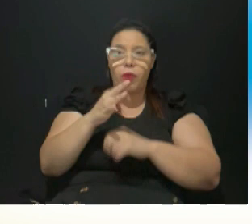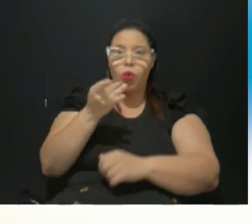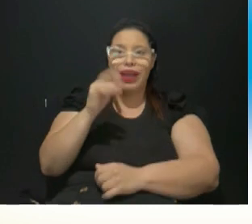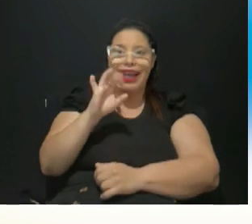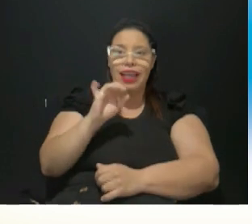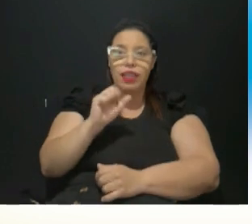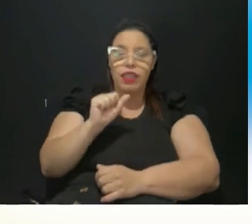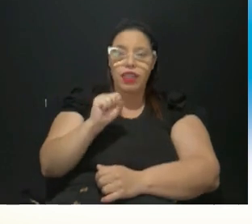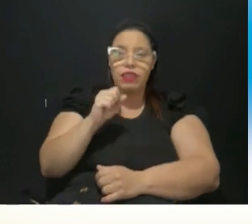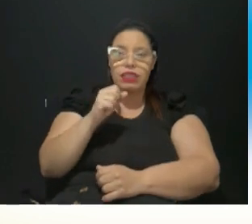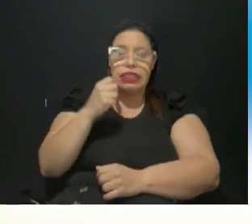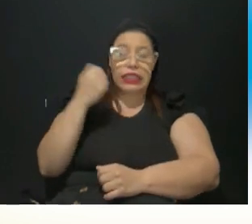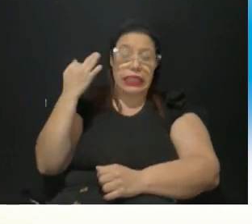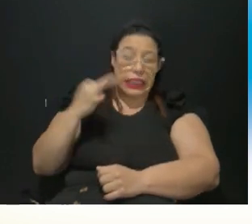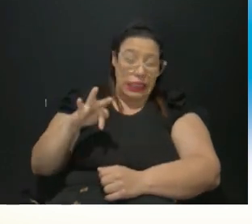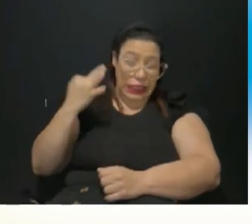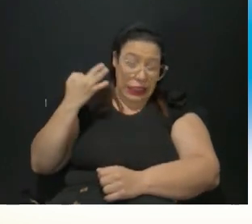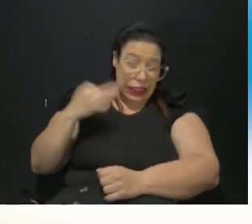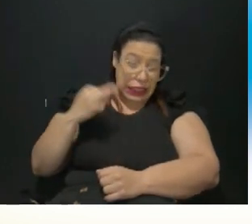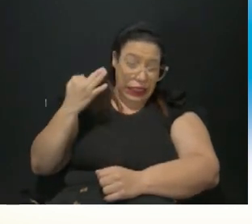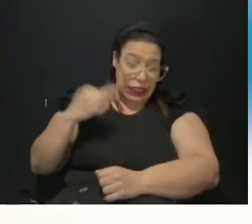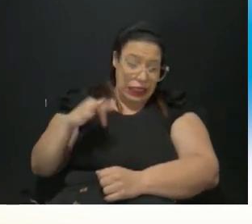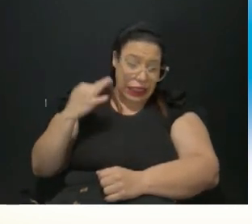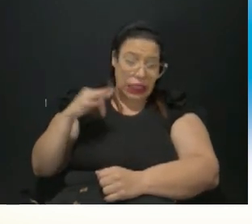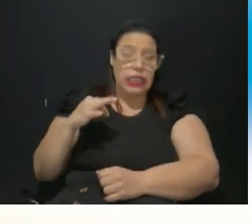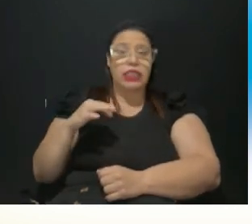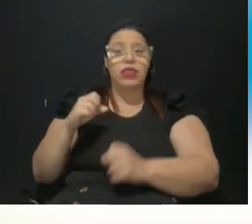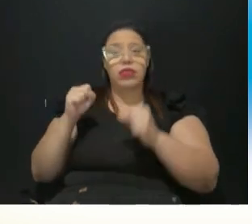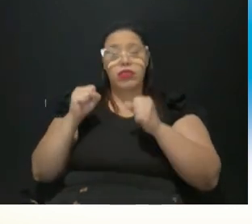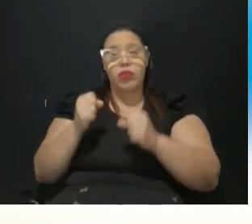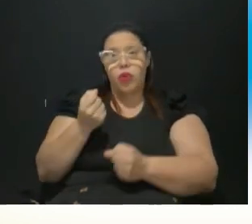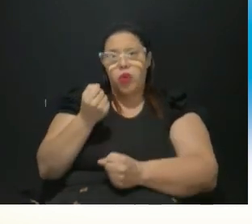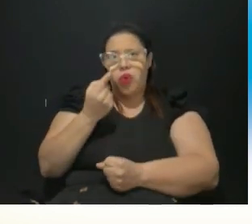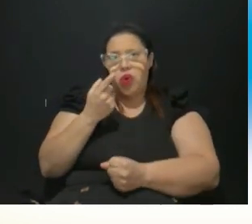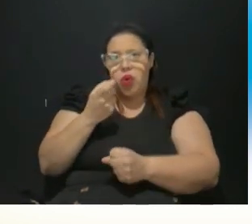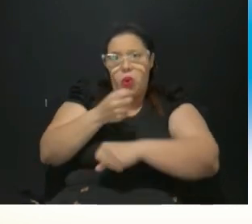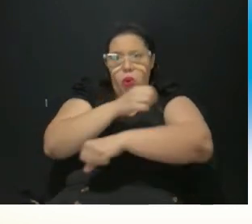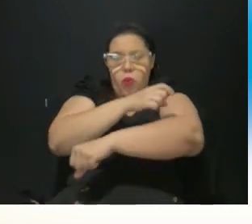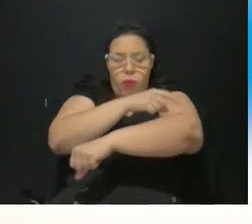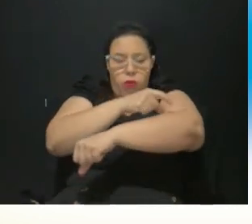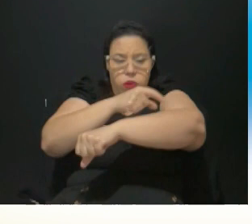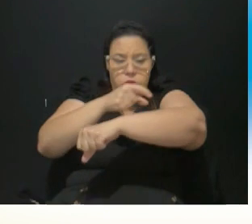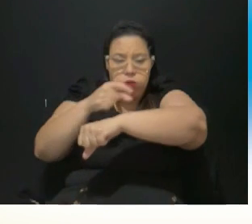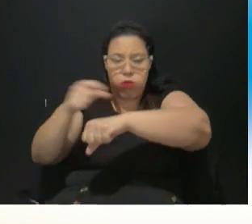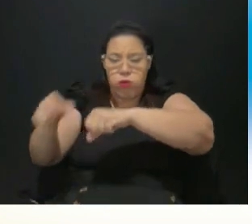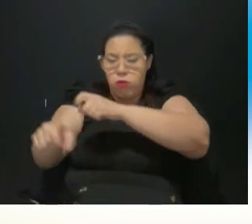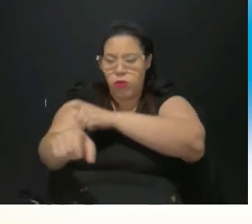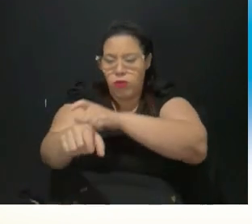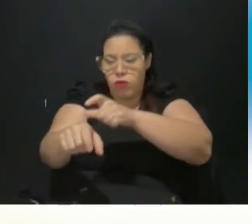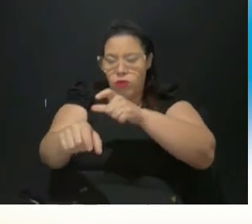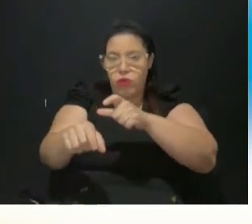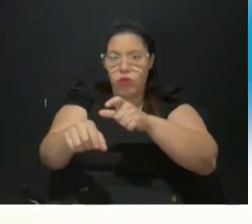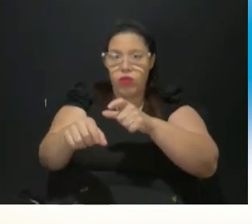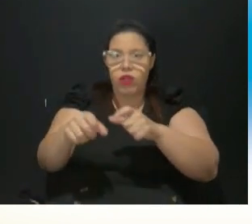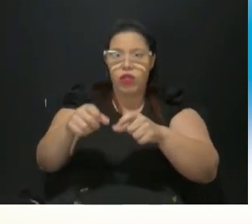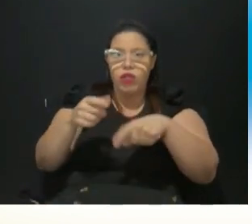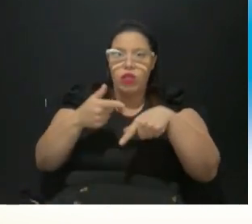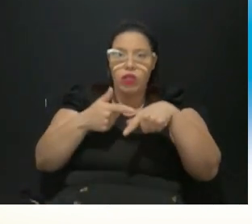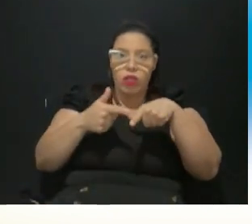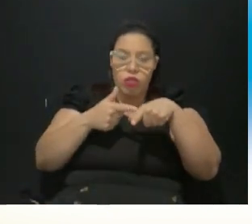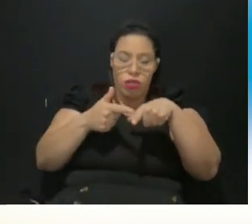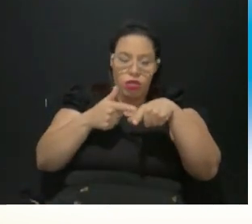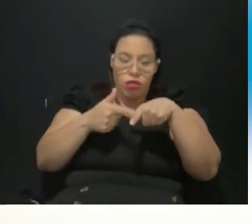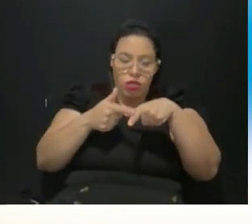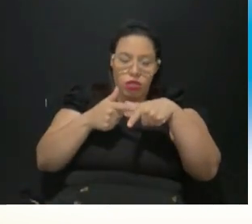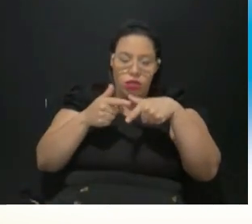bolhas muito dolorosas, né, que podem ser únicas ou múltiplas, em regiões, às vezes, de genitais,